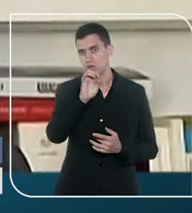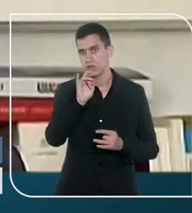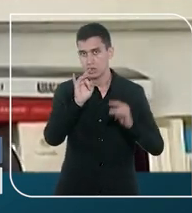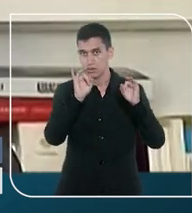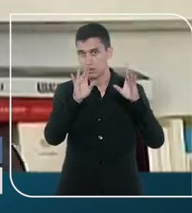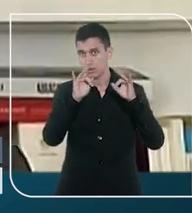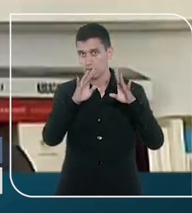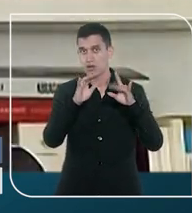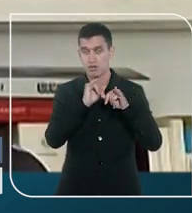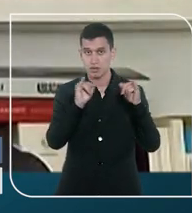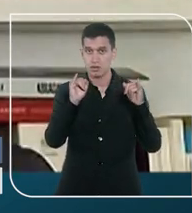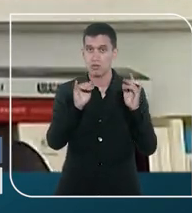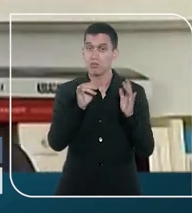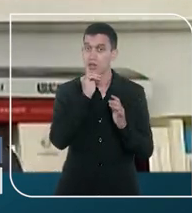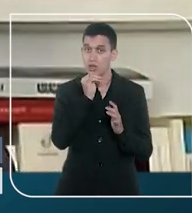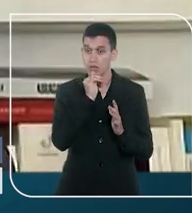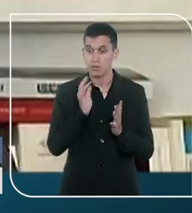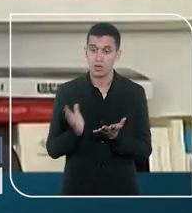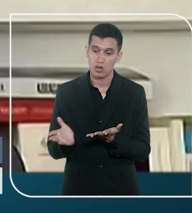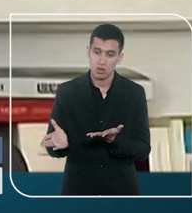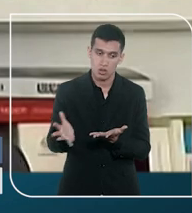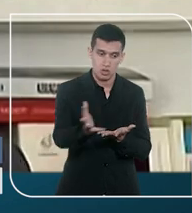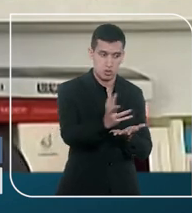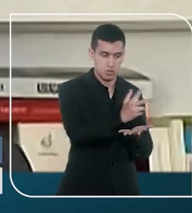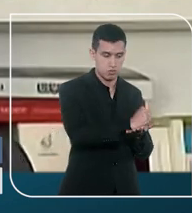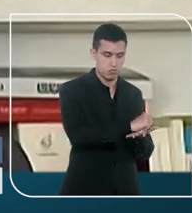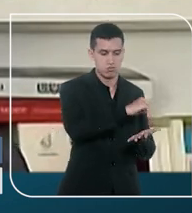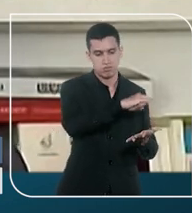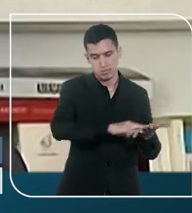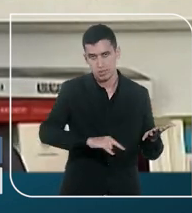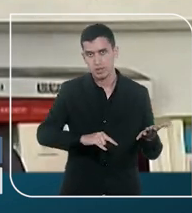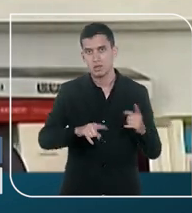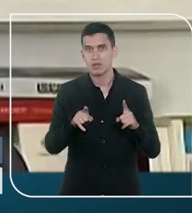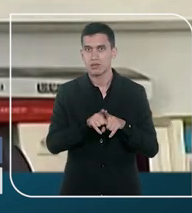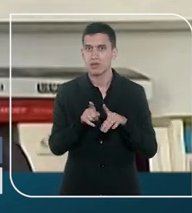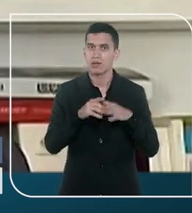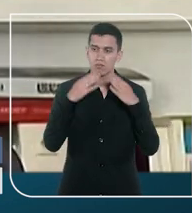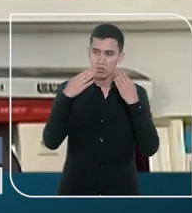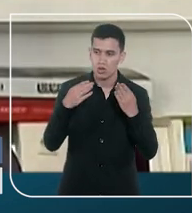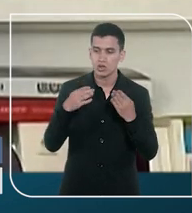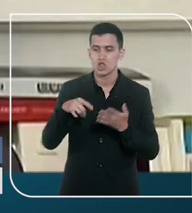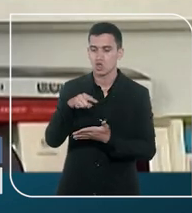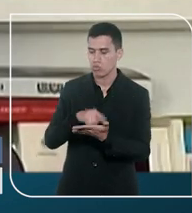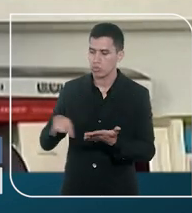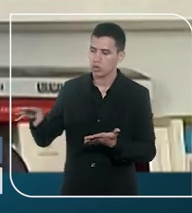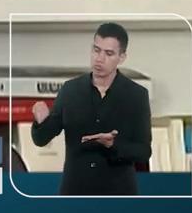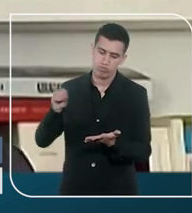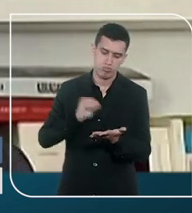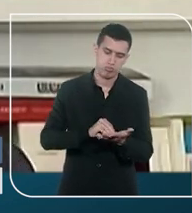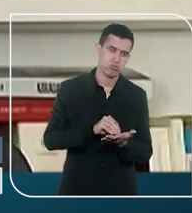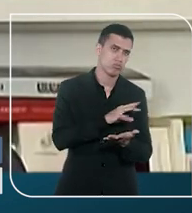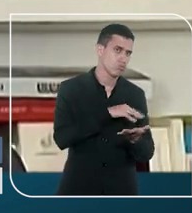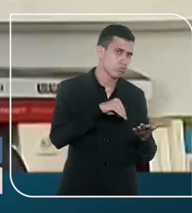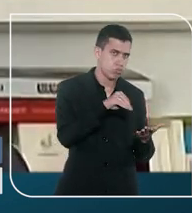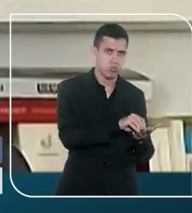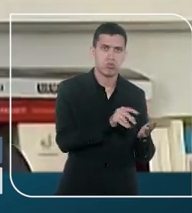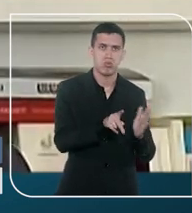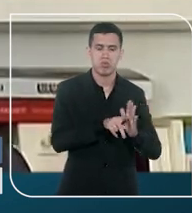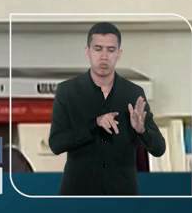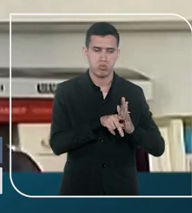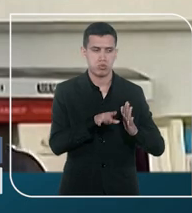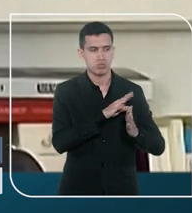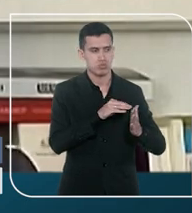exemplo, juntada de certidões, apresentação de cópias do inteiro teor dos acórdãos que estão sendo